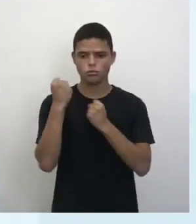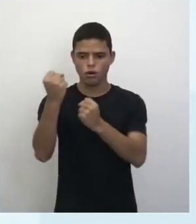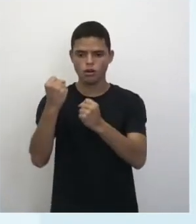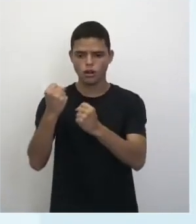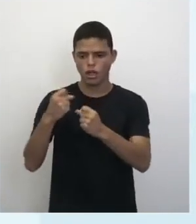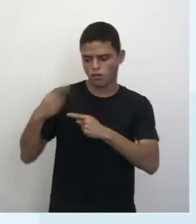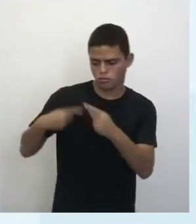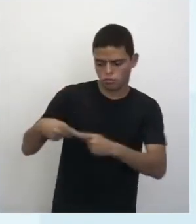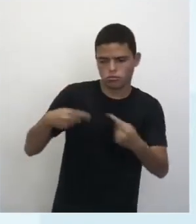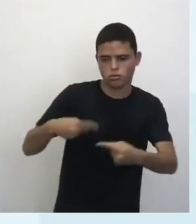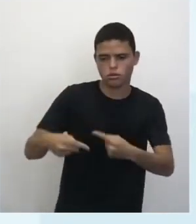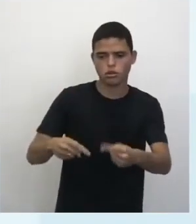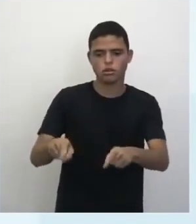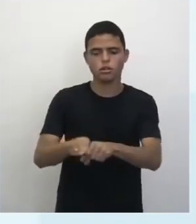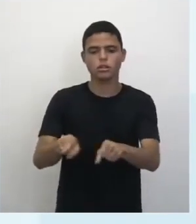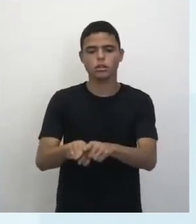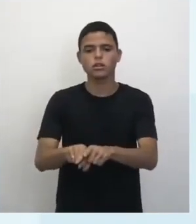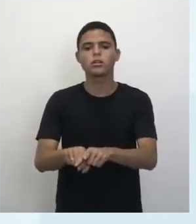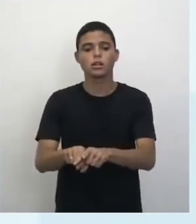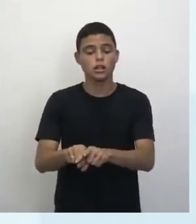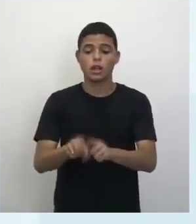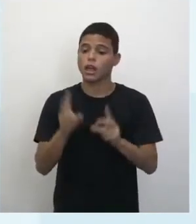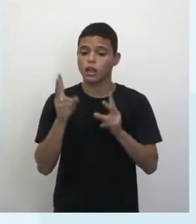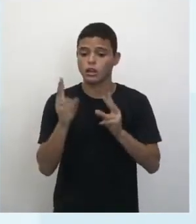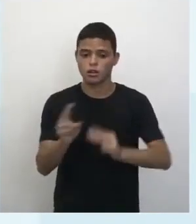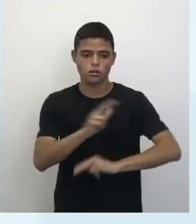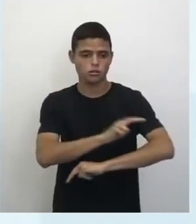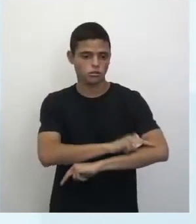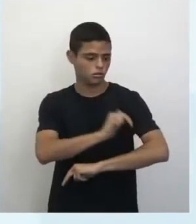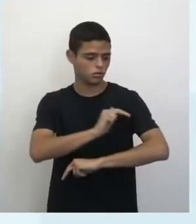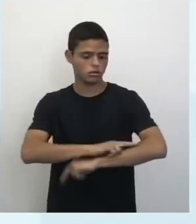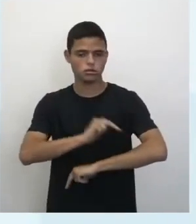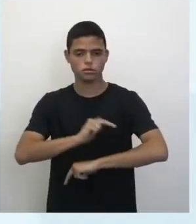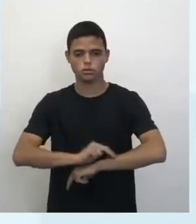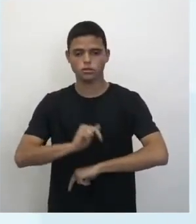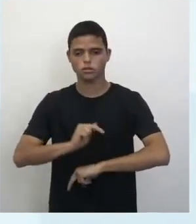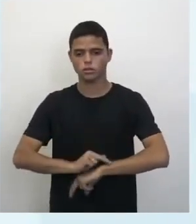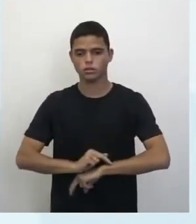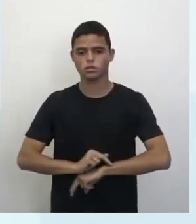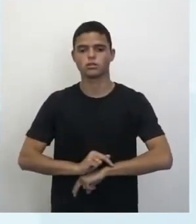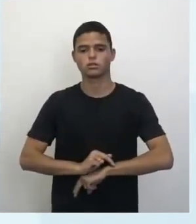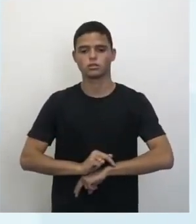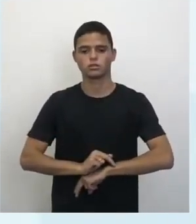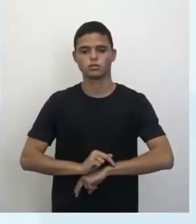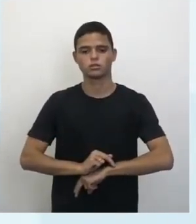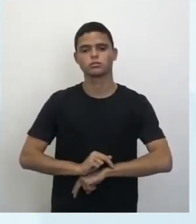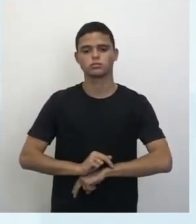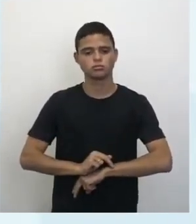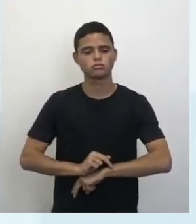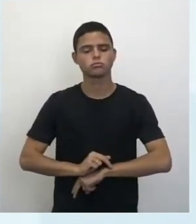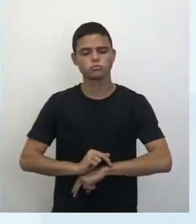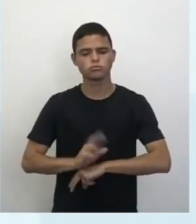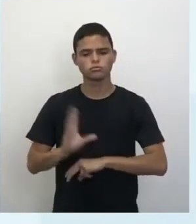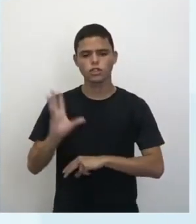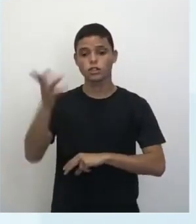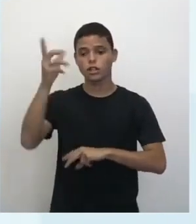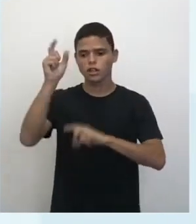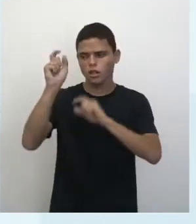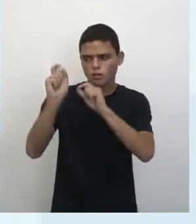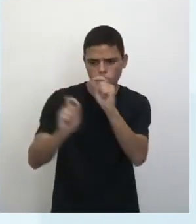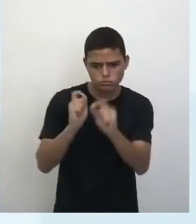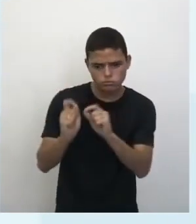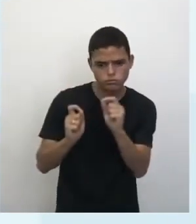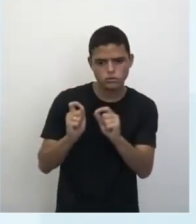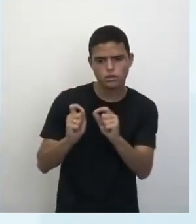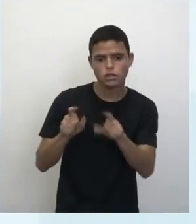agilidade proporcionais à de um grilo. O que lhe permite, né, o que lhe permitem,